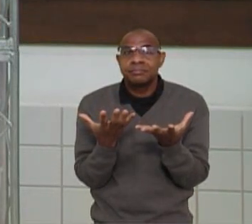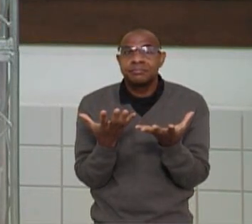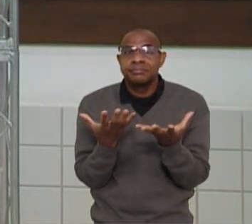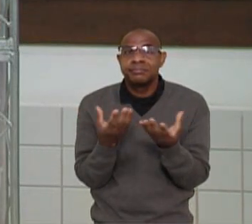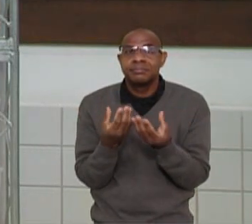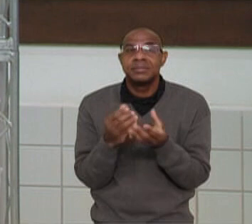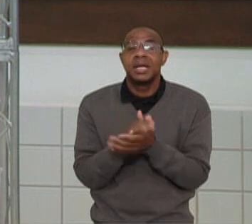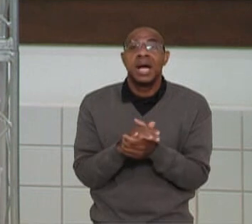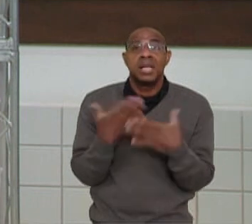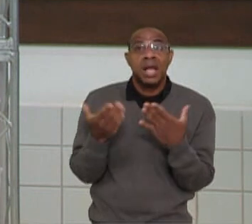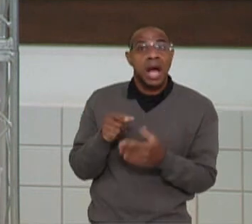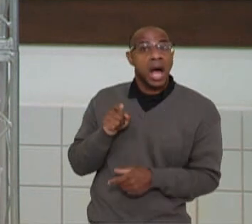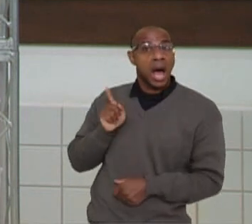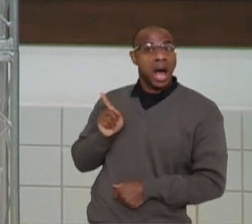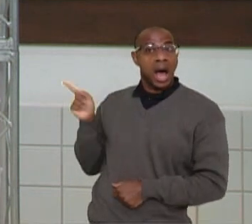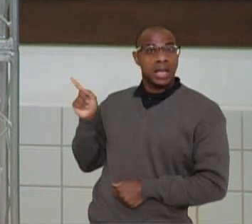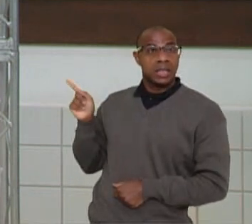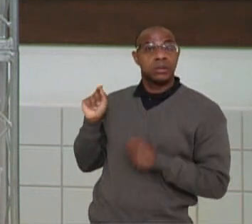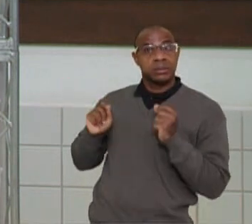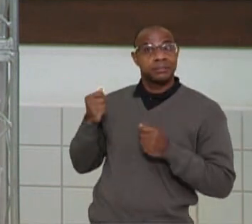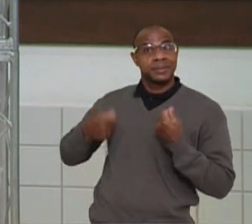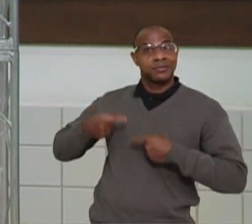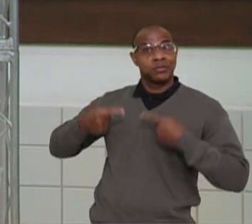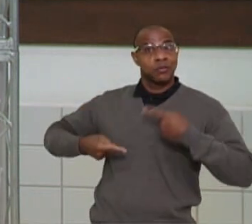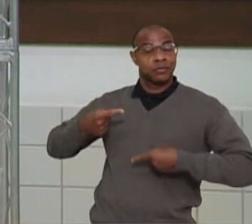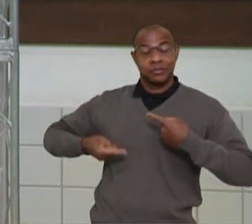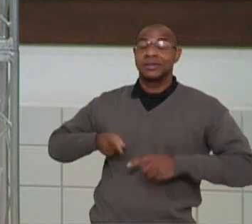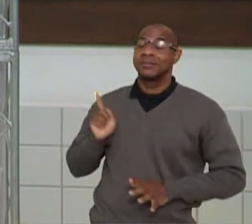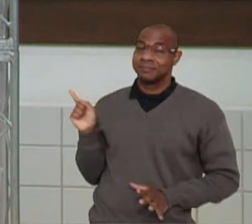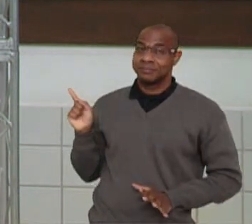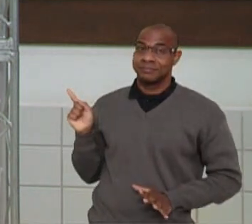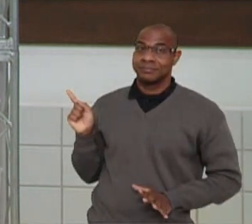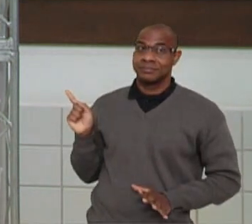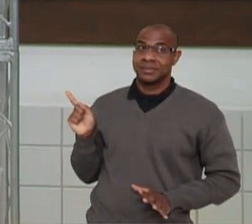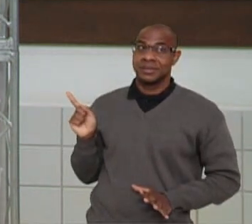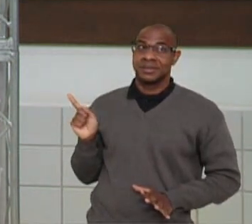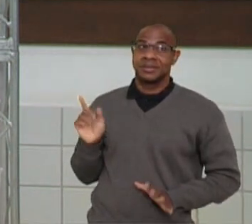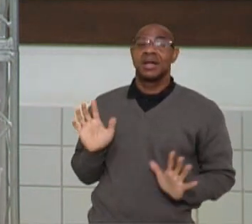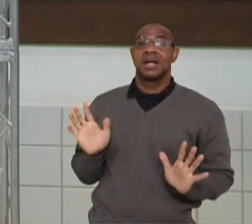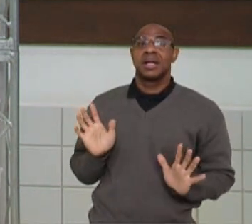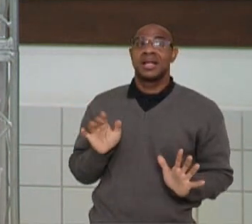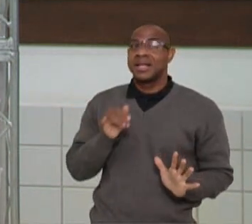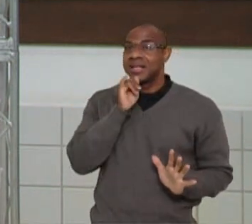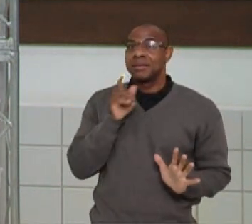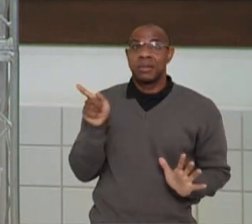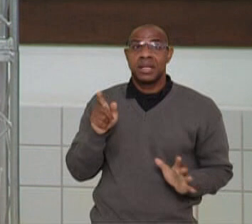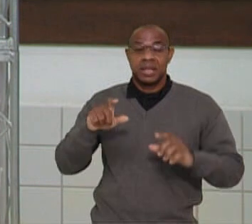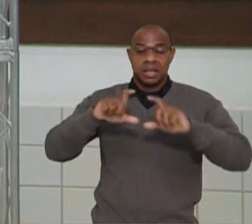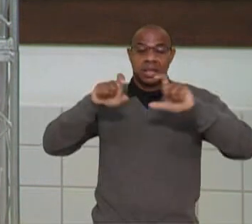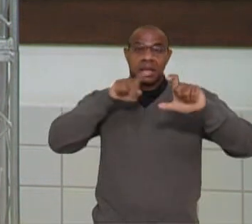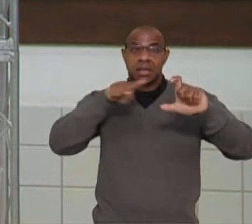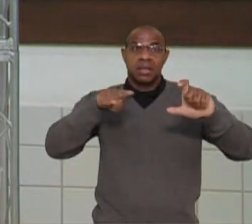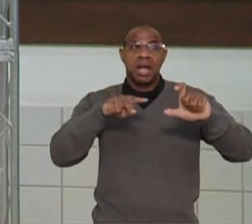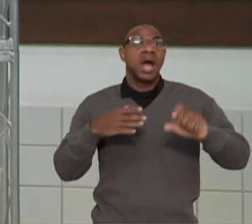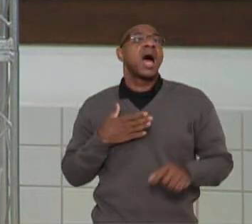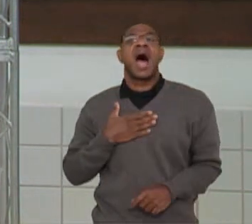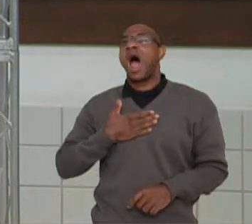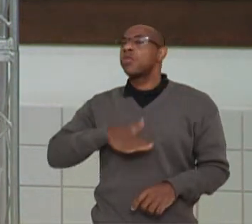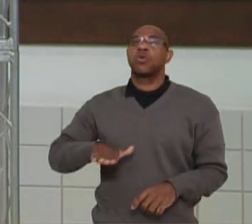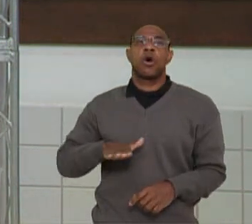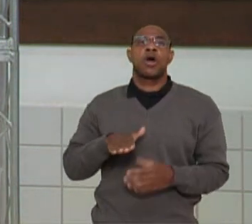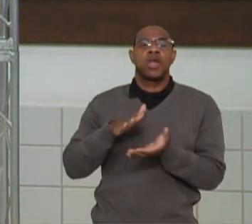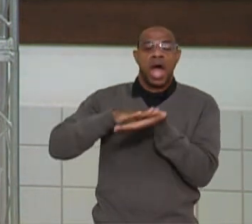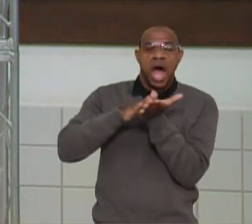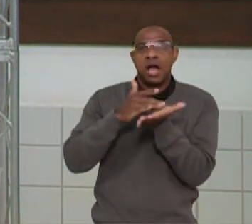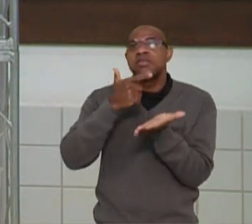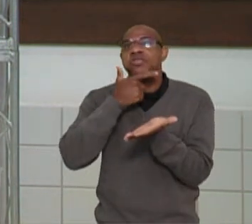Não. Aqui, gente, cabe uma discussão bem subjetiva. Não interessa no exercício, eu não gosto de sanduíche de